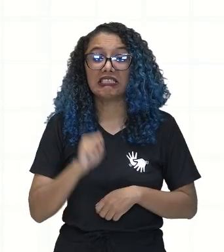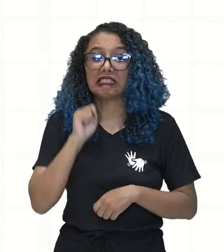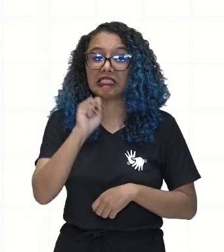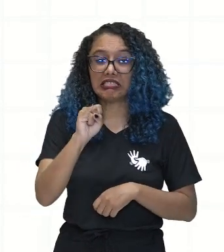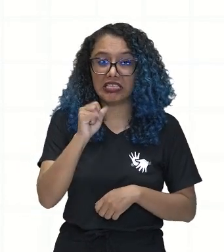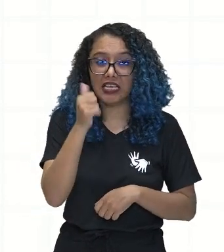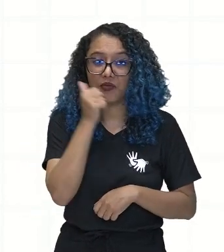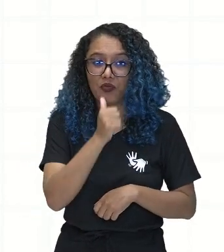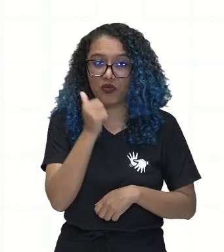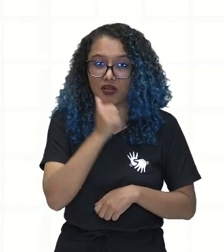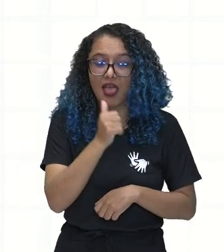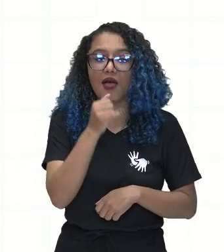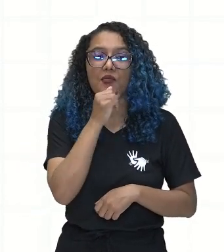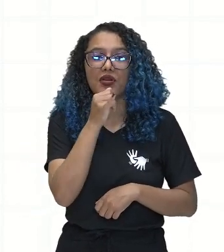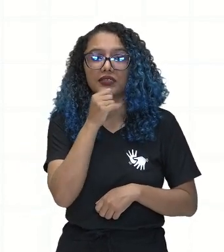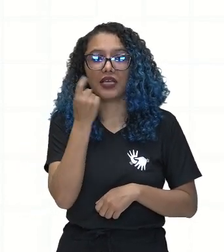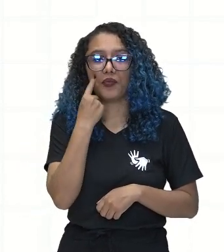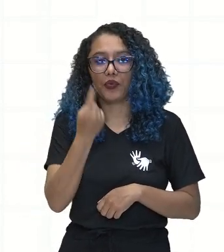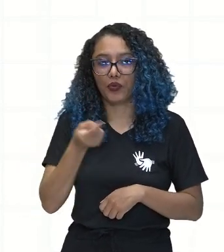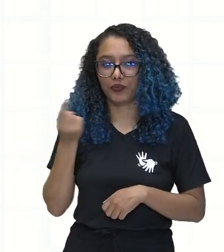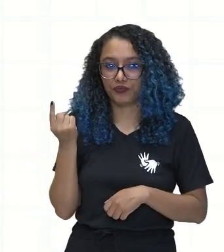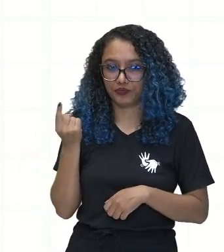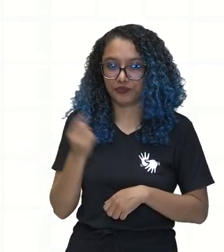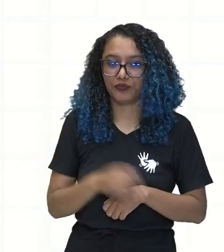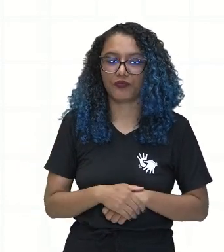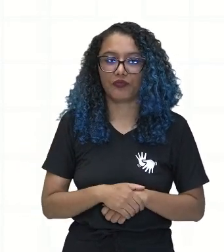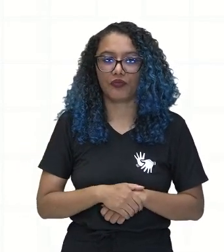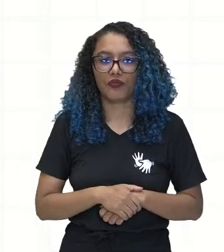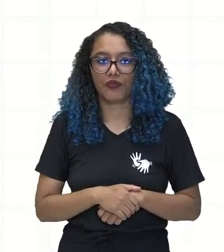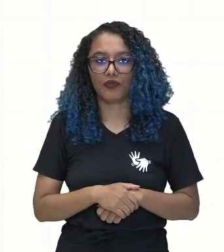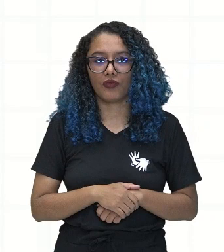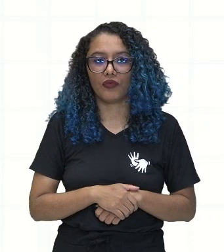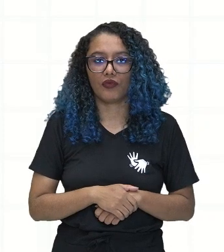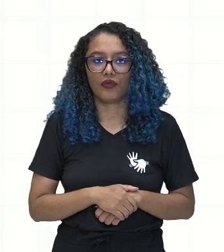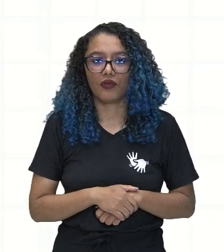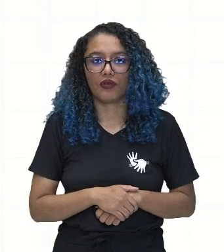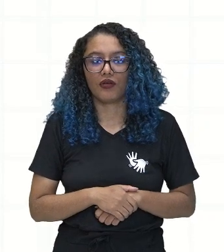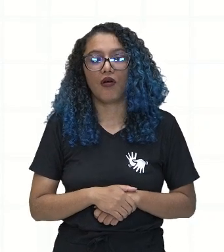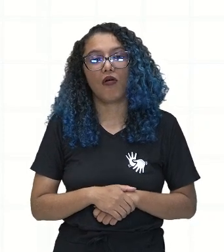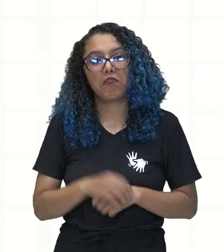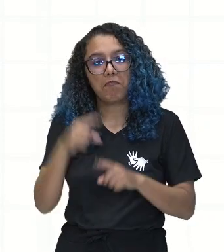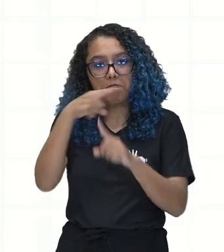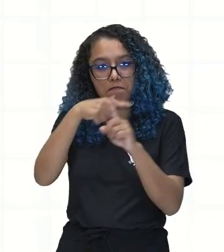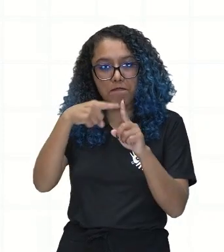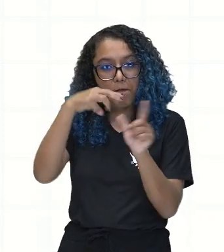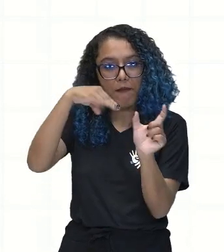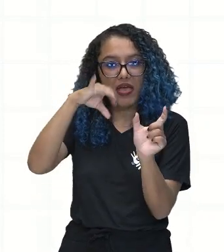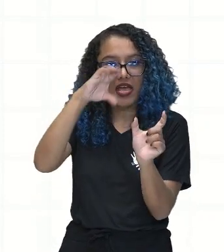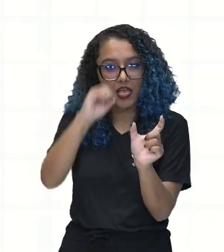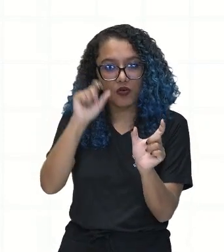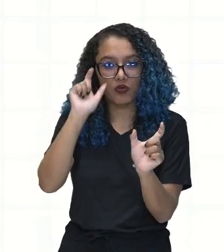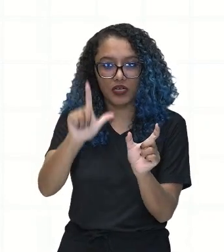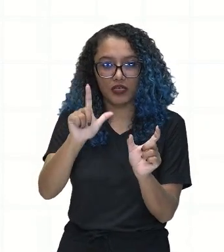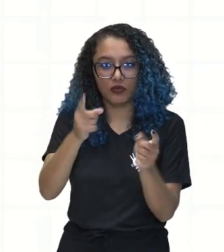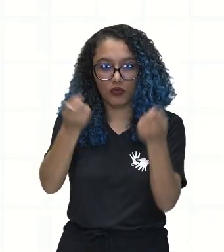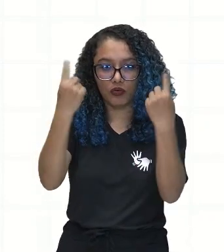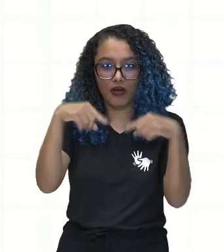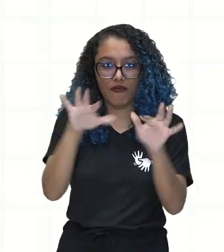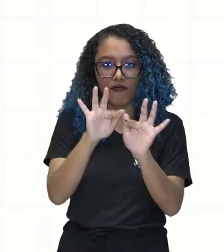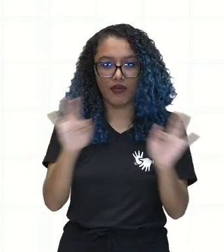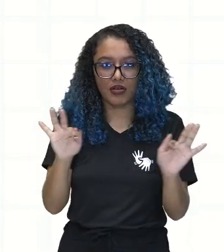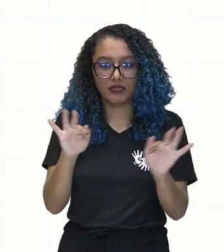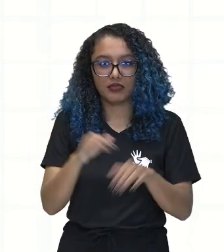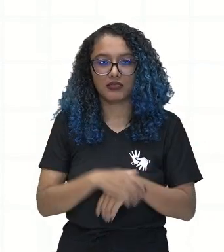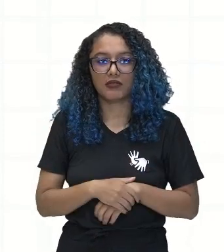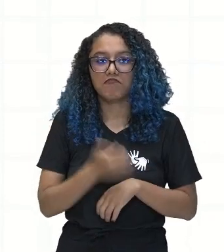como é aqui embaixo, olha só, gramaticalmente, meio litro. Já aqui, ó, bebeu meia